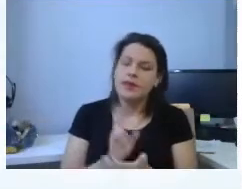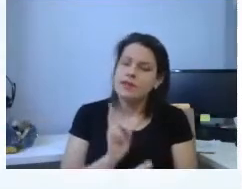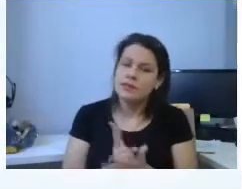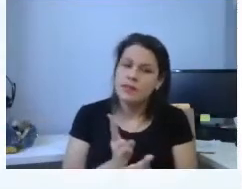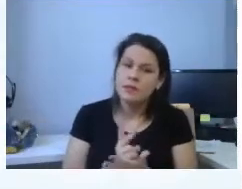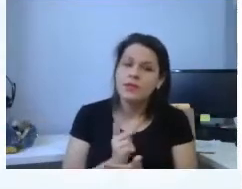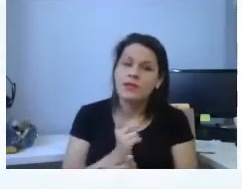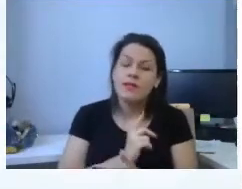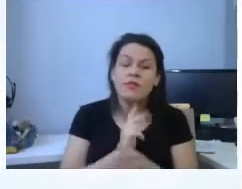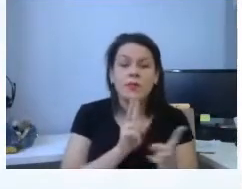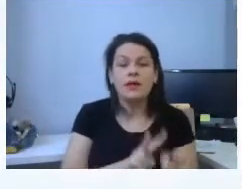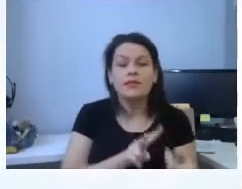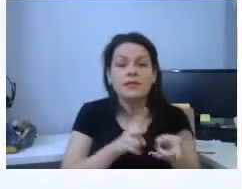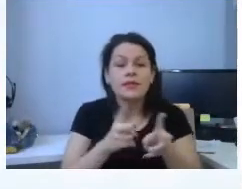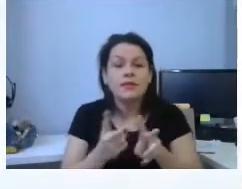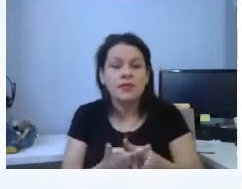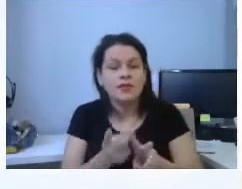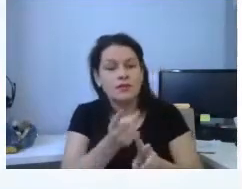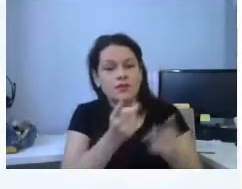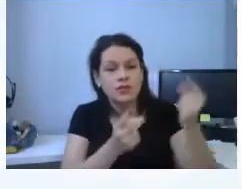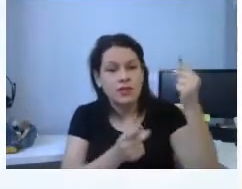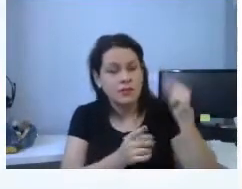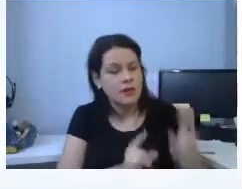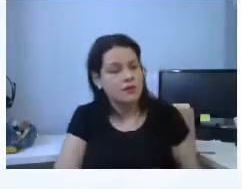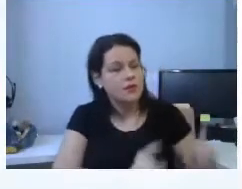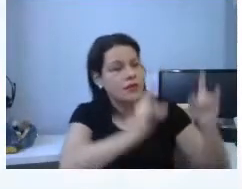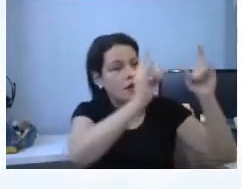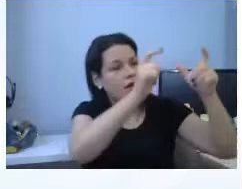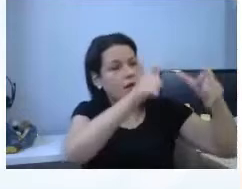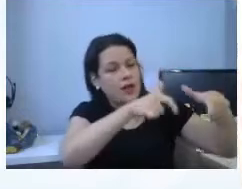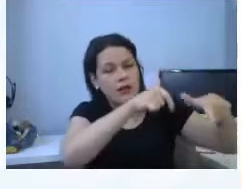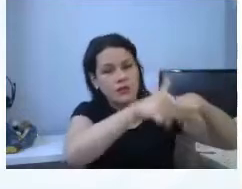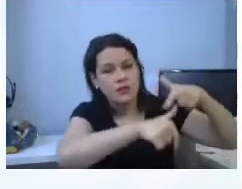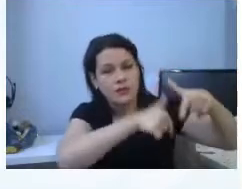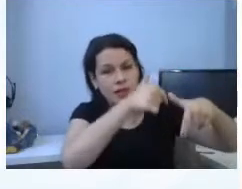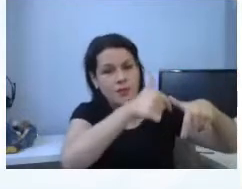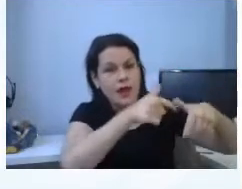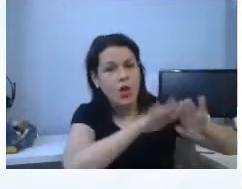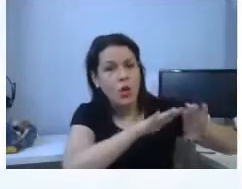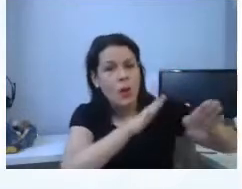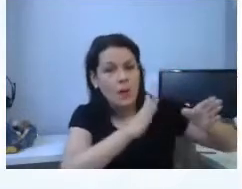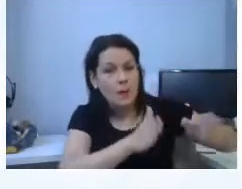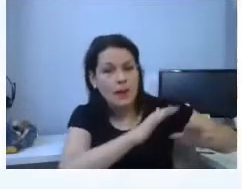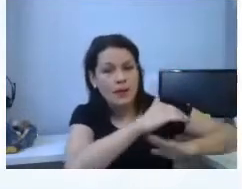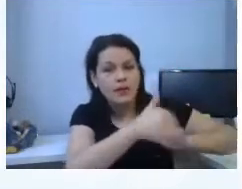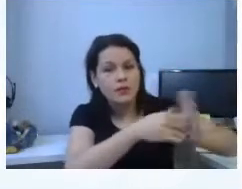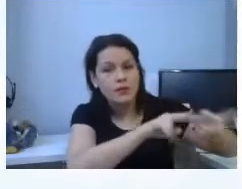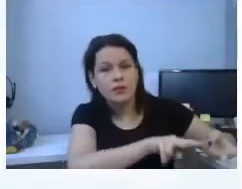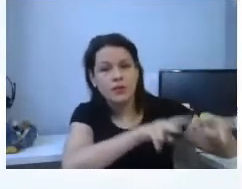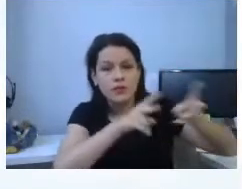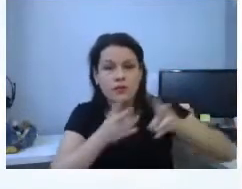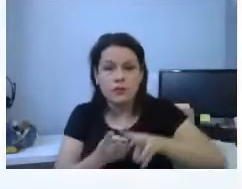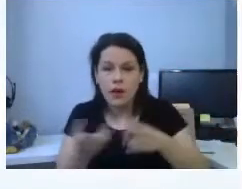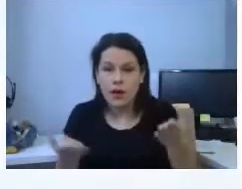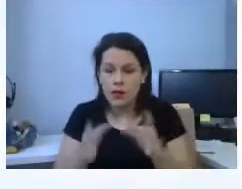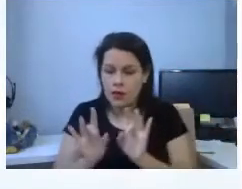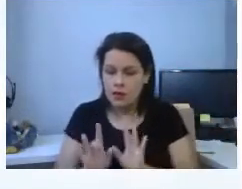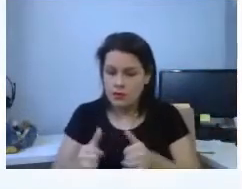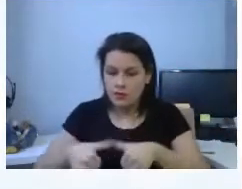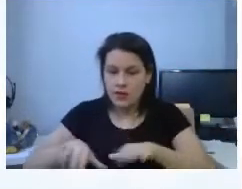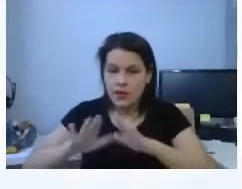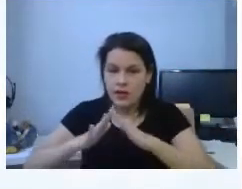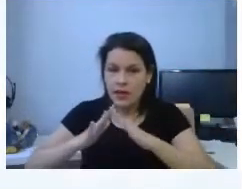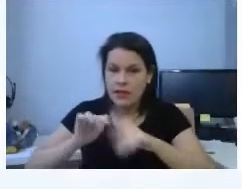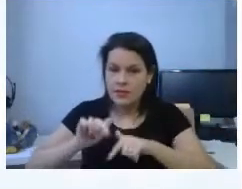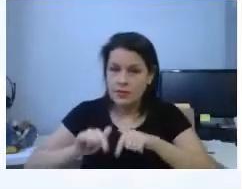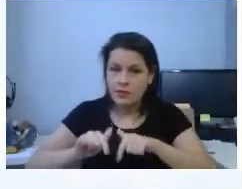tiveram transferidos a sua estação, sua mesa de trabalho para a sua casa, né? Ainda